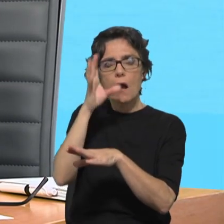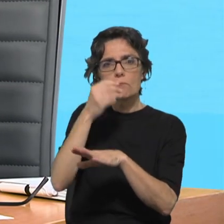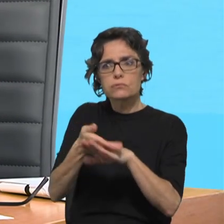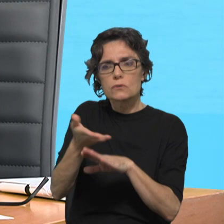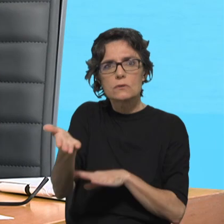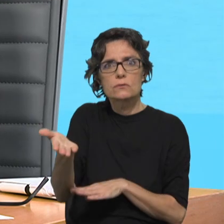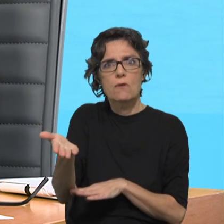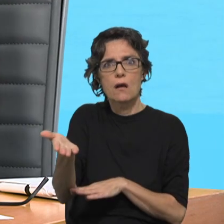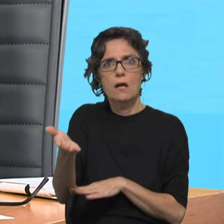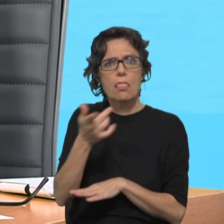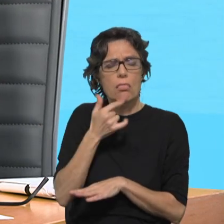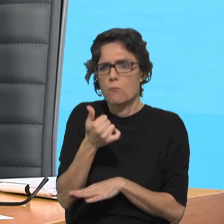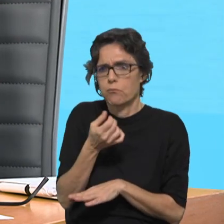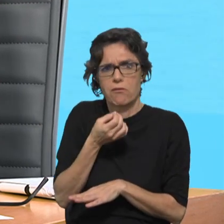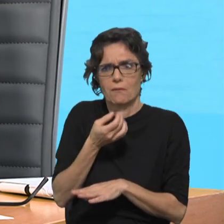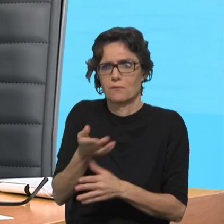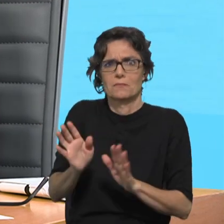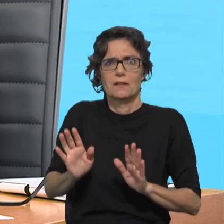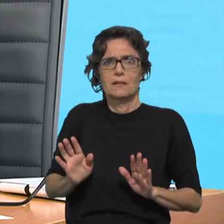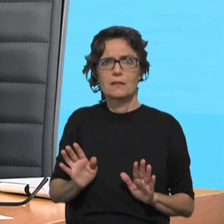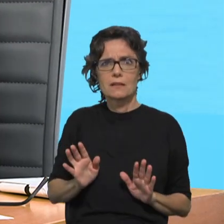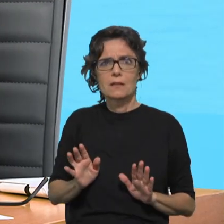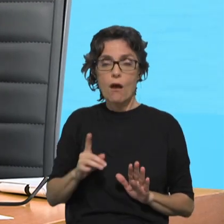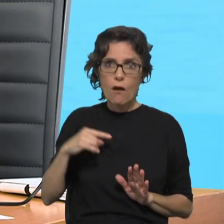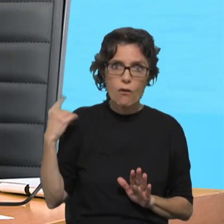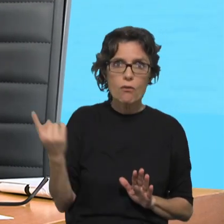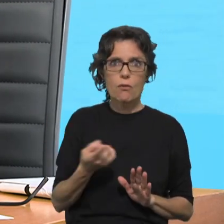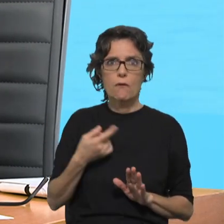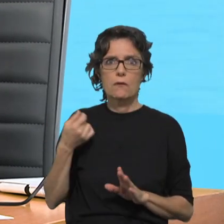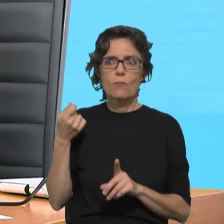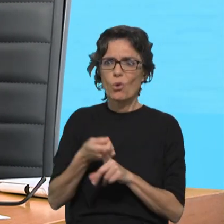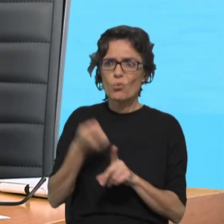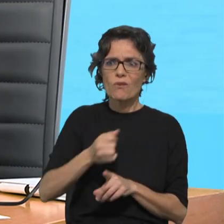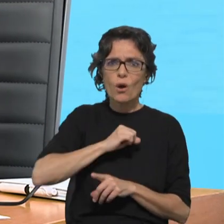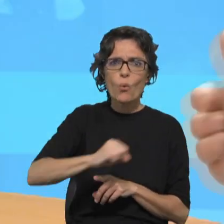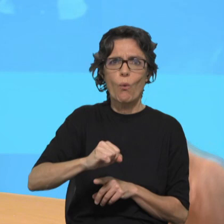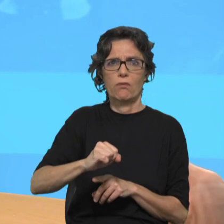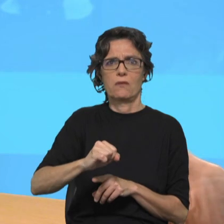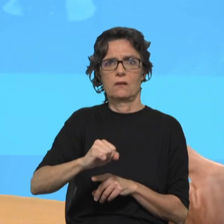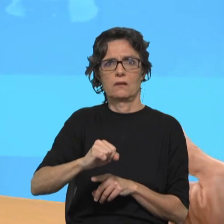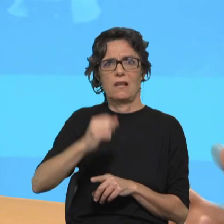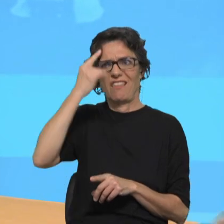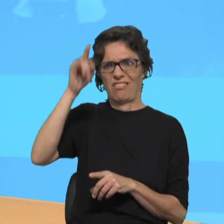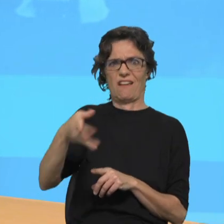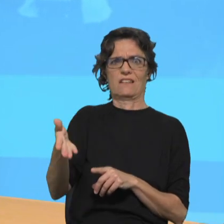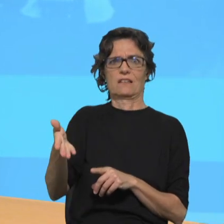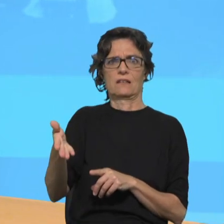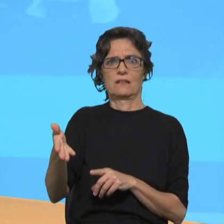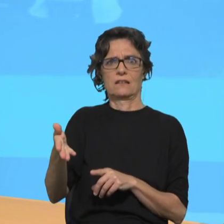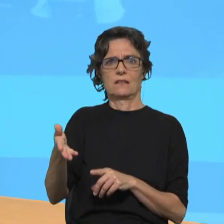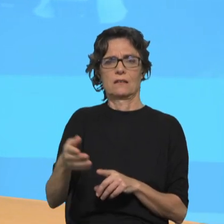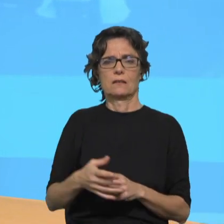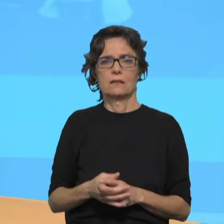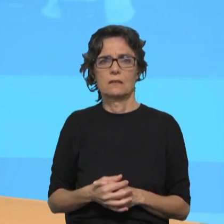sexual que não pode ser permitido. Nós todos temos que combater essas ideias. E essa é uma dimensão